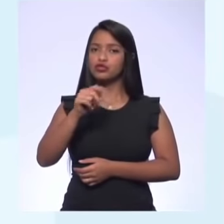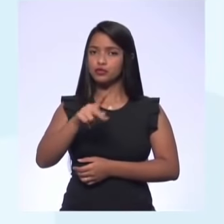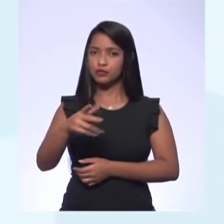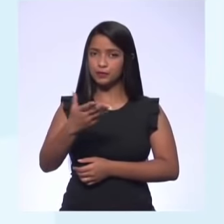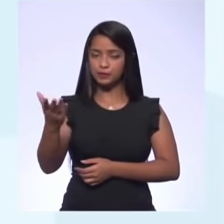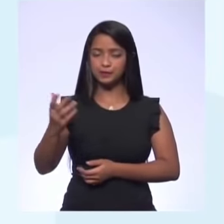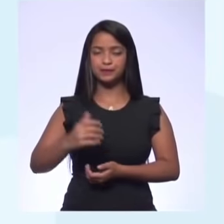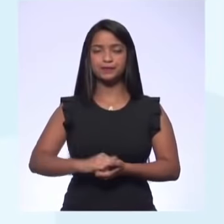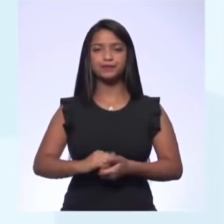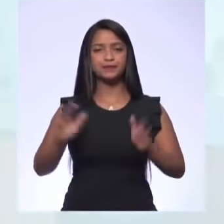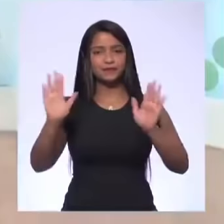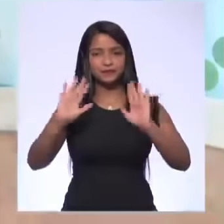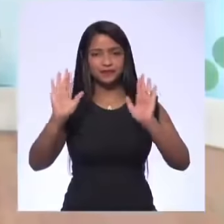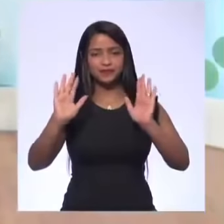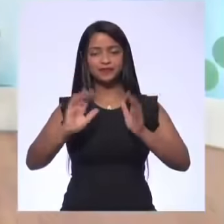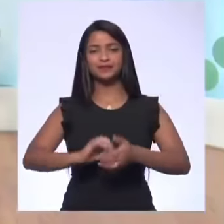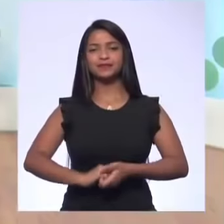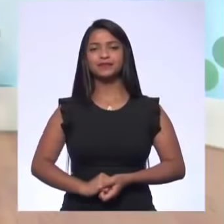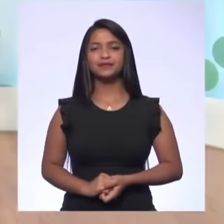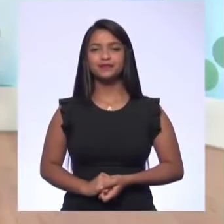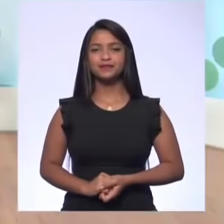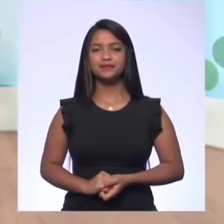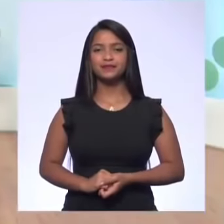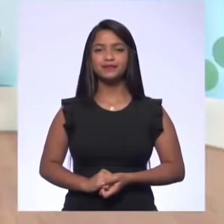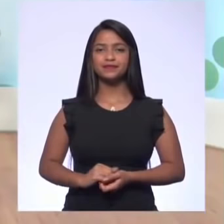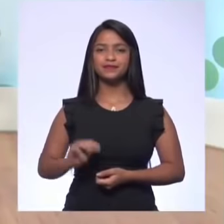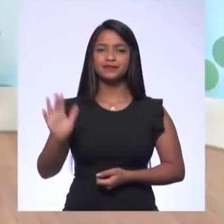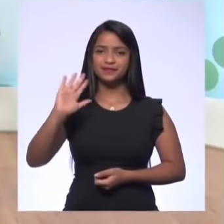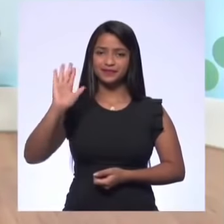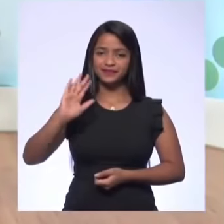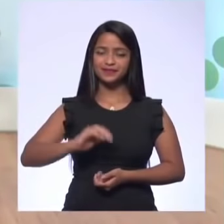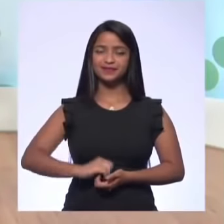professores. Bye, bye. Bye, bye. See you.